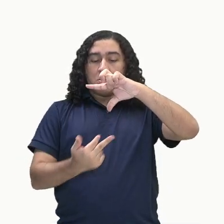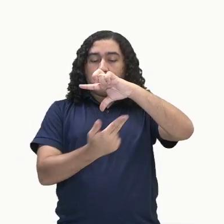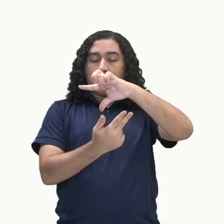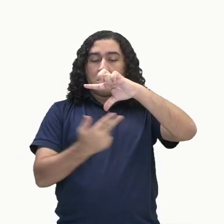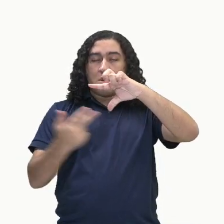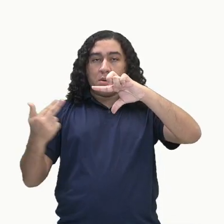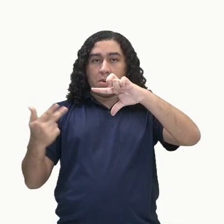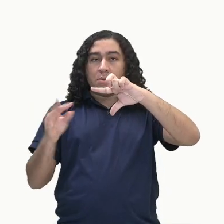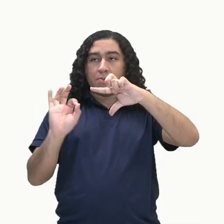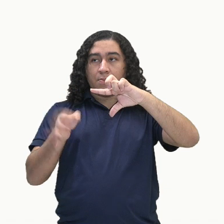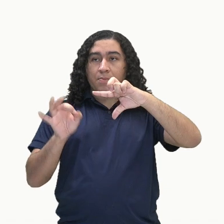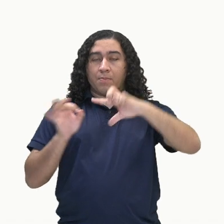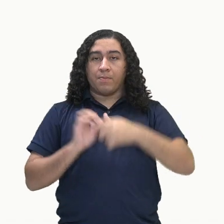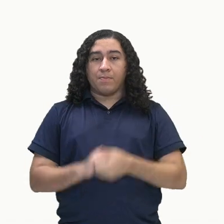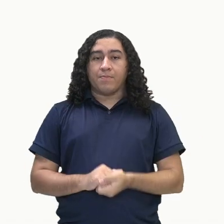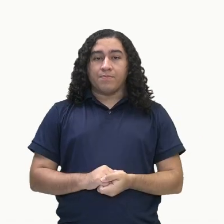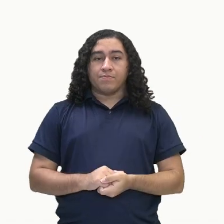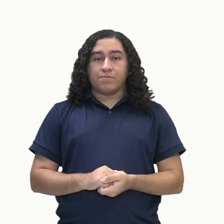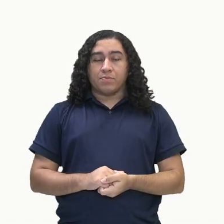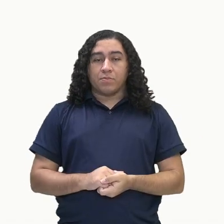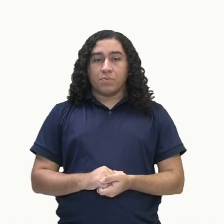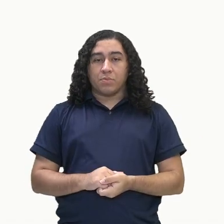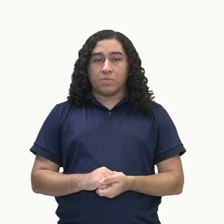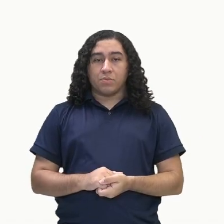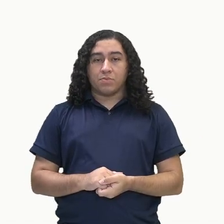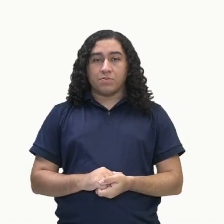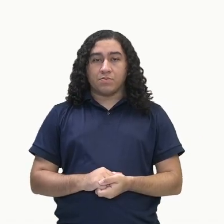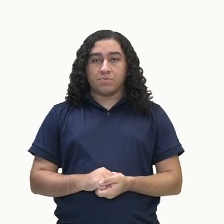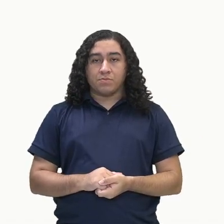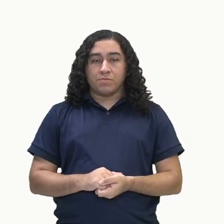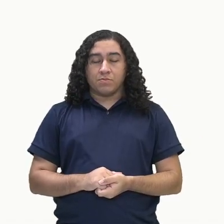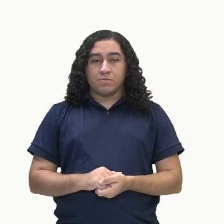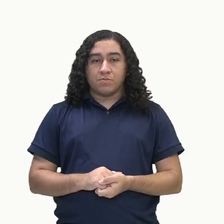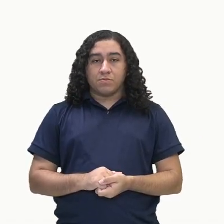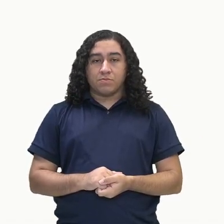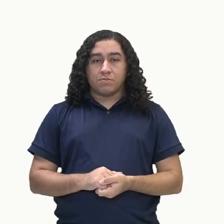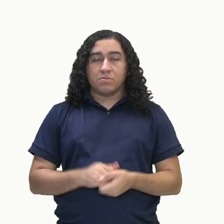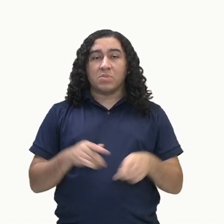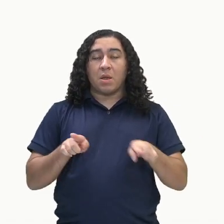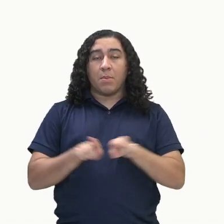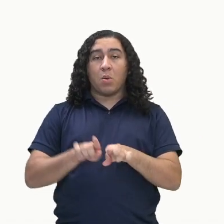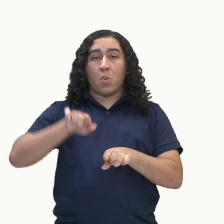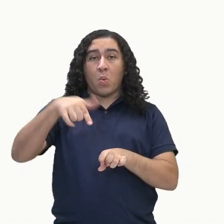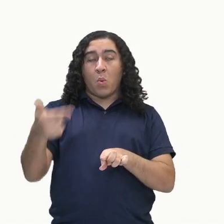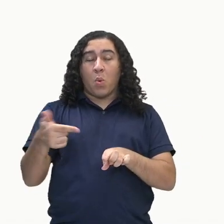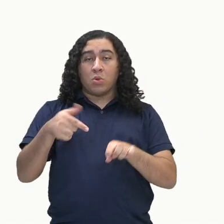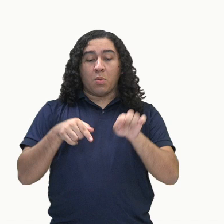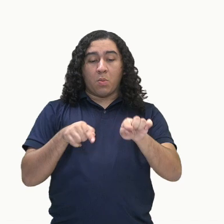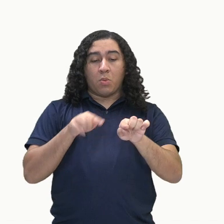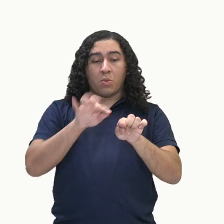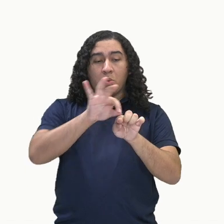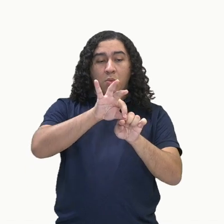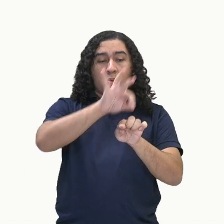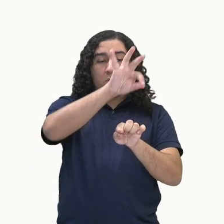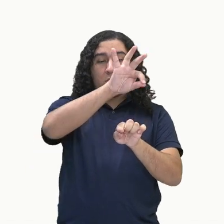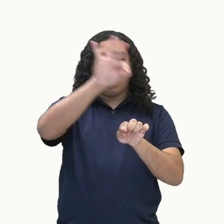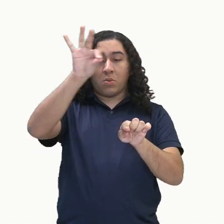Tudo bem? O nosso polígono de 5 lados, que possui,